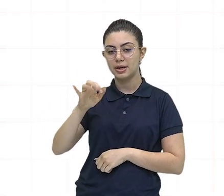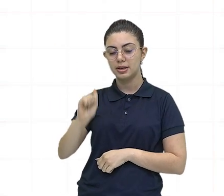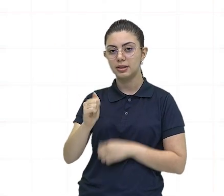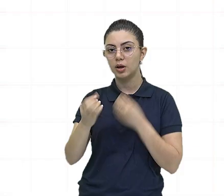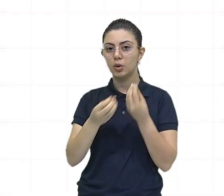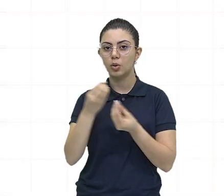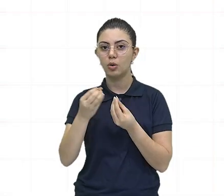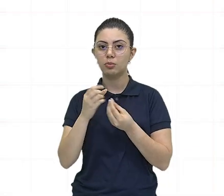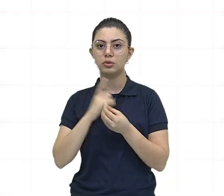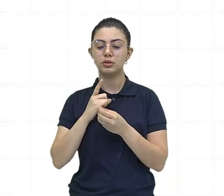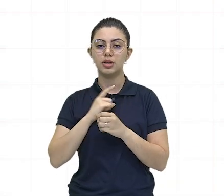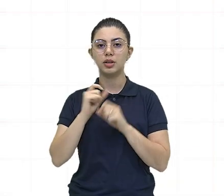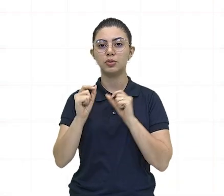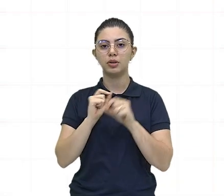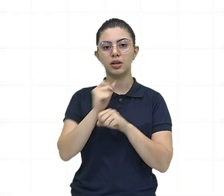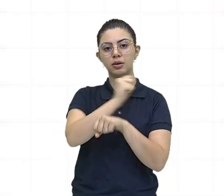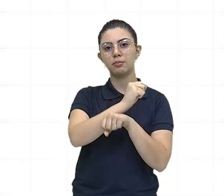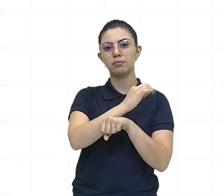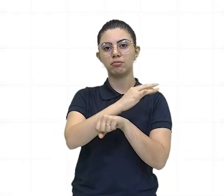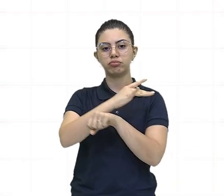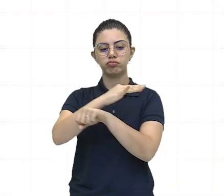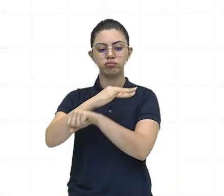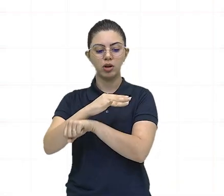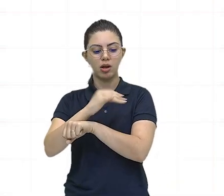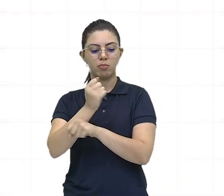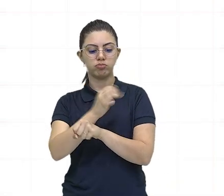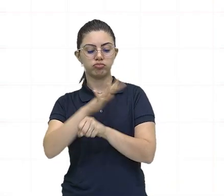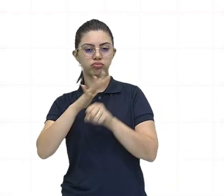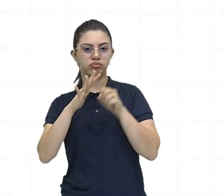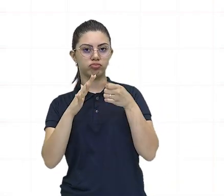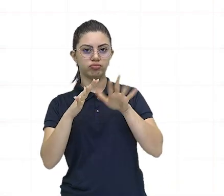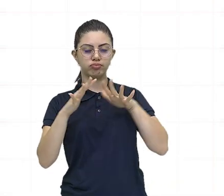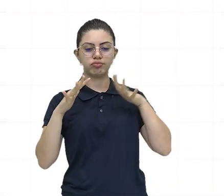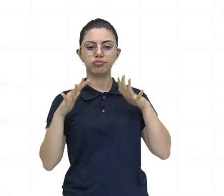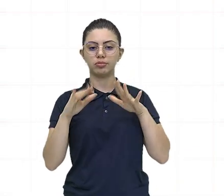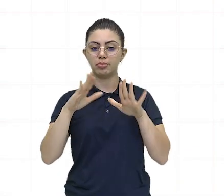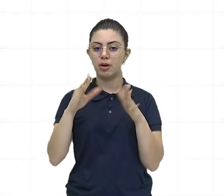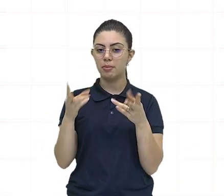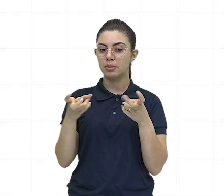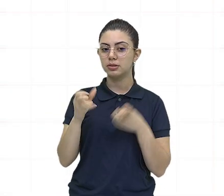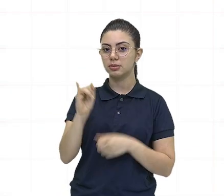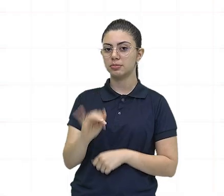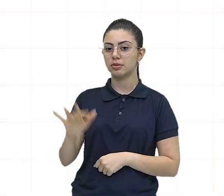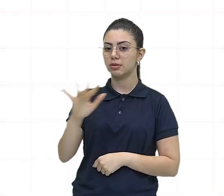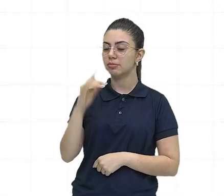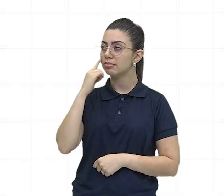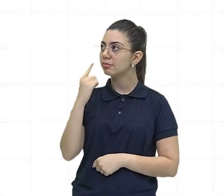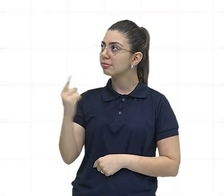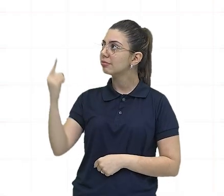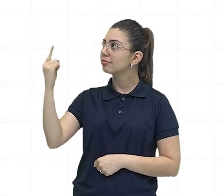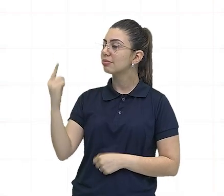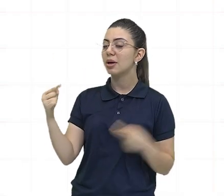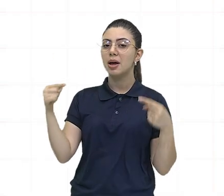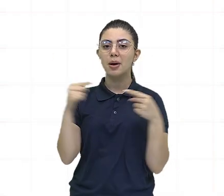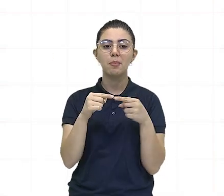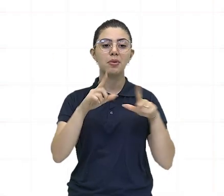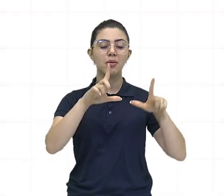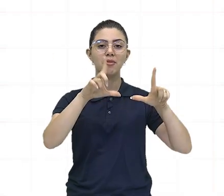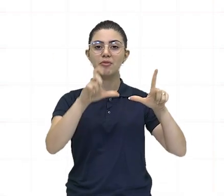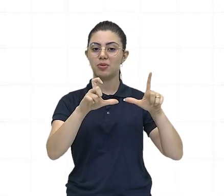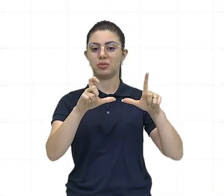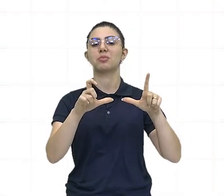cauda brilhante. E essas imagens que vocês estão vendo na sequência, elas representam uma fotografia